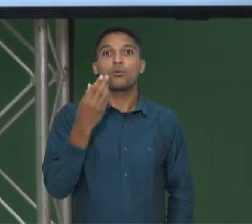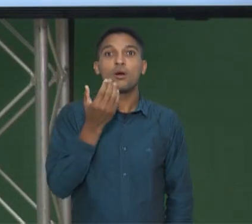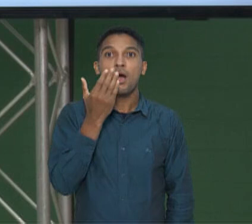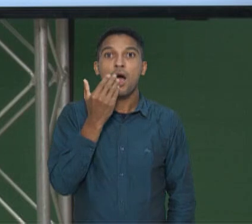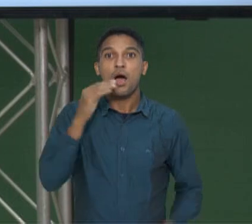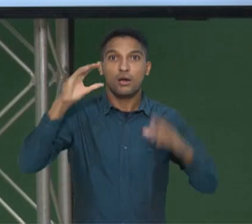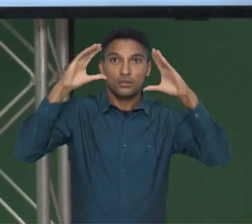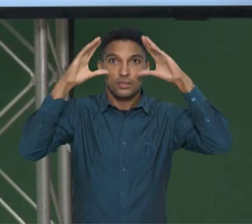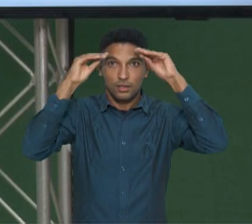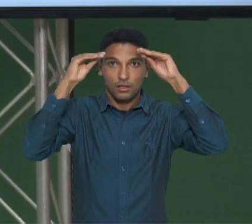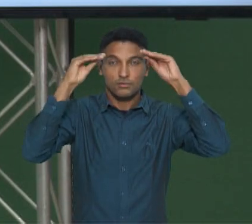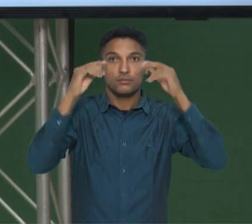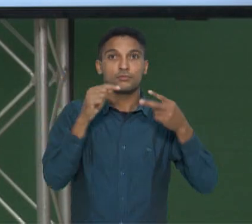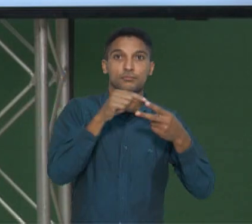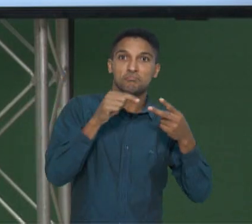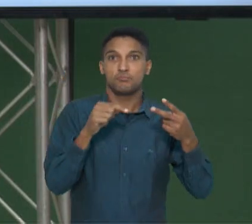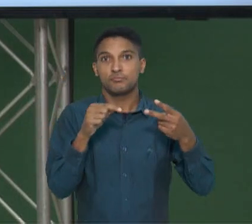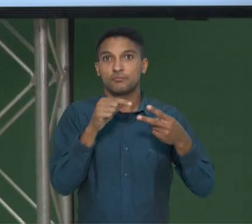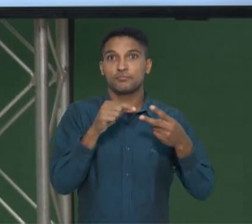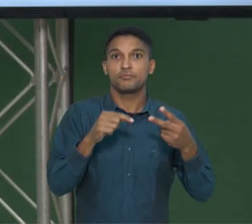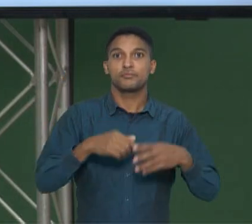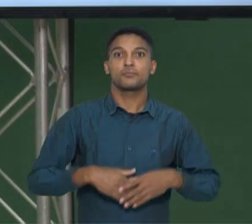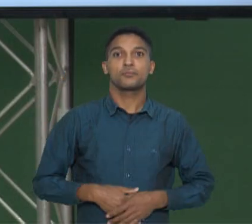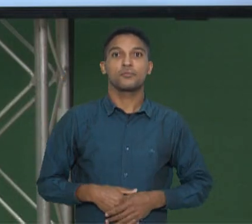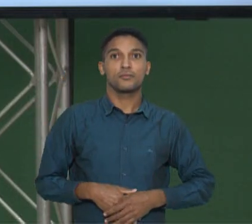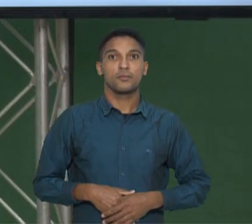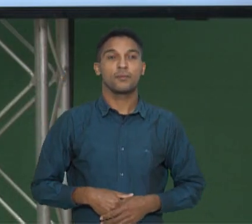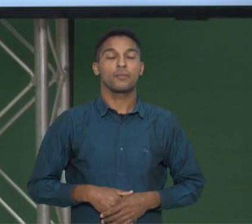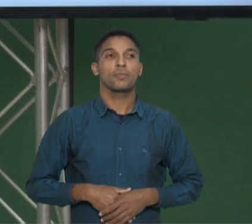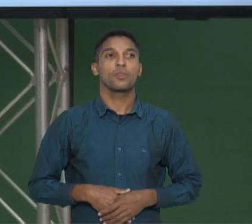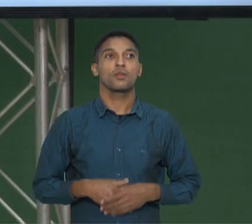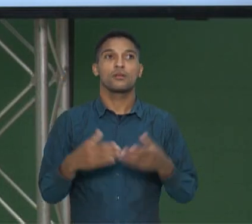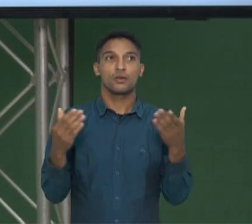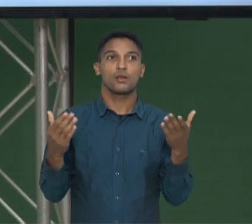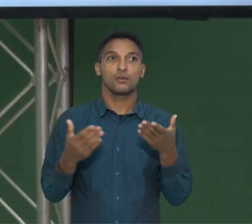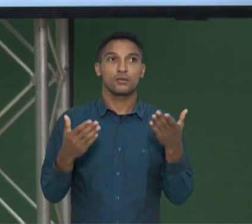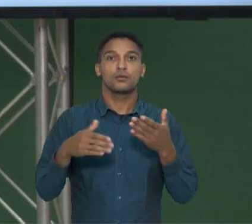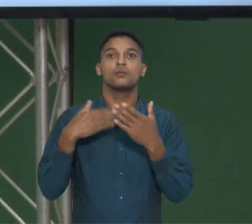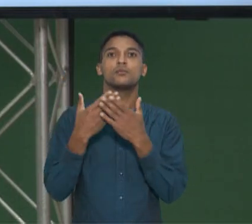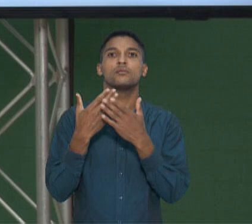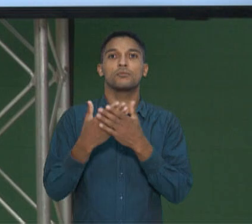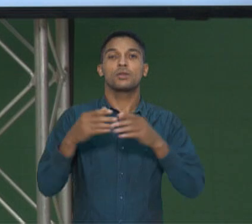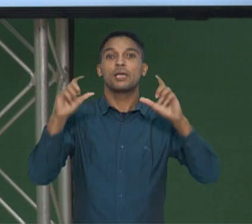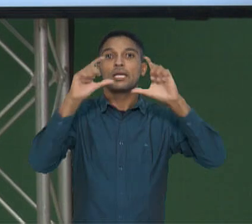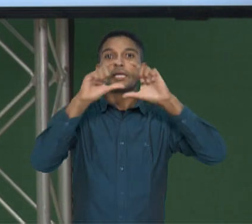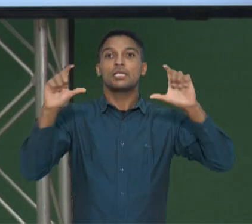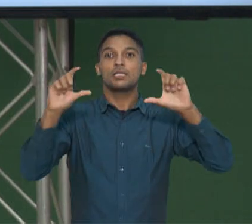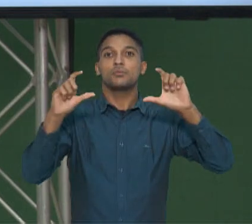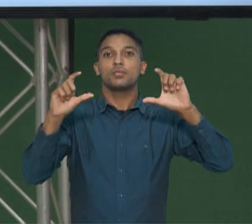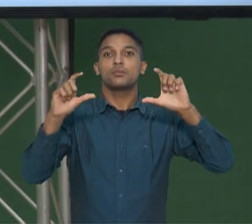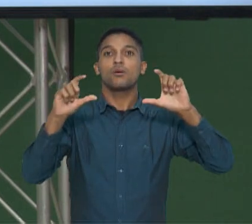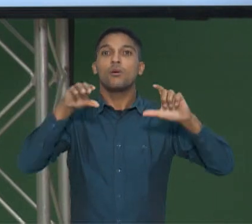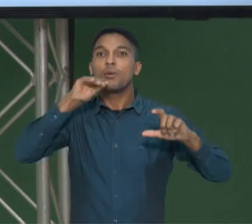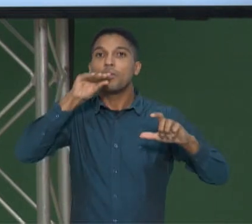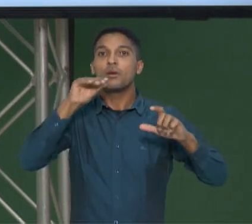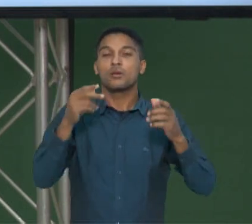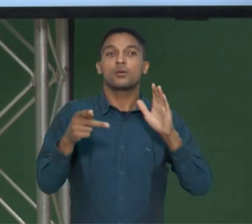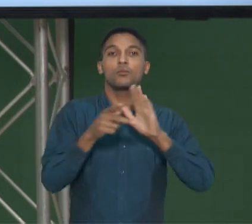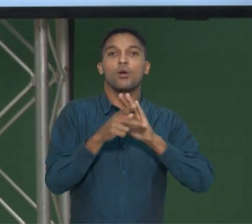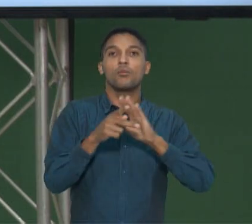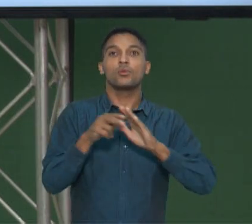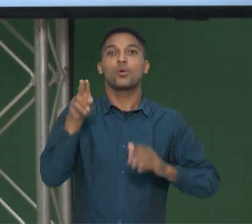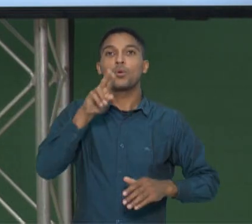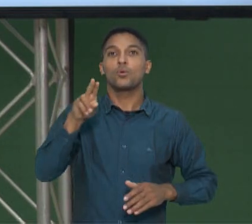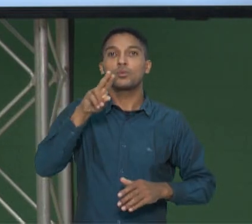O que estudamos então aqui, algumas expressões utilizadas na viagem e abordamos um pouco sobre a notícia, a importância